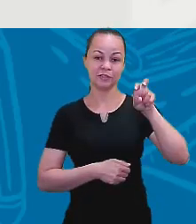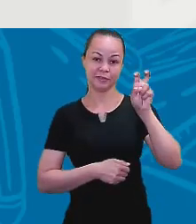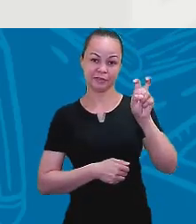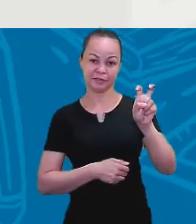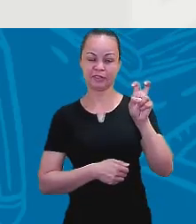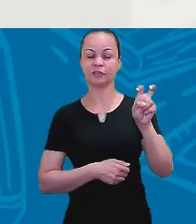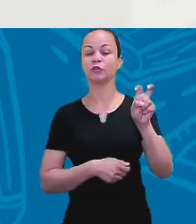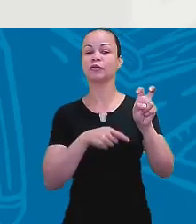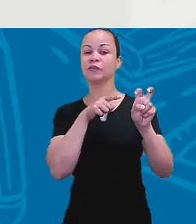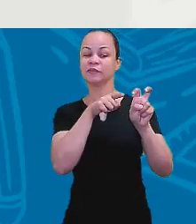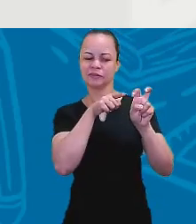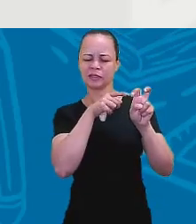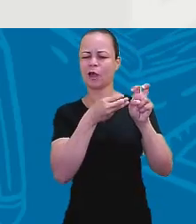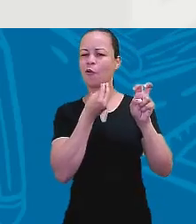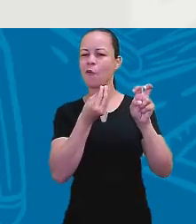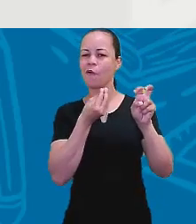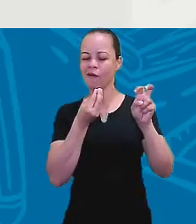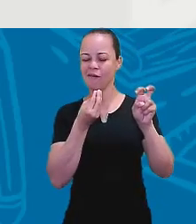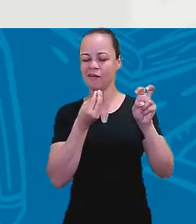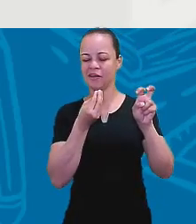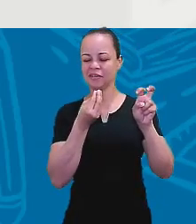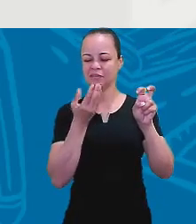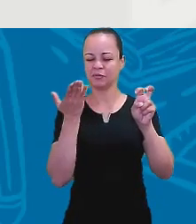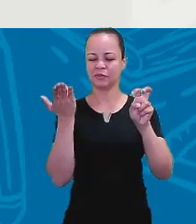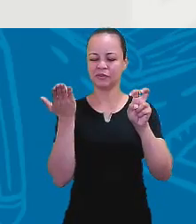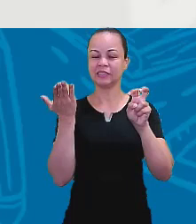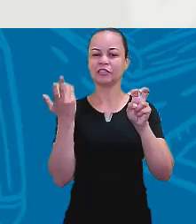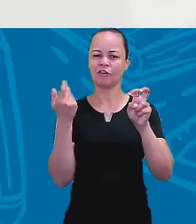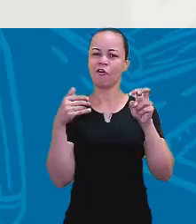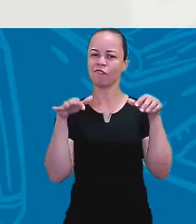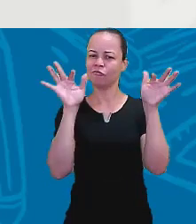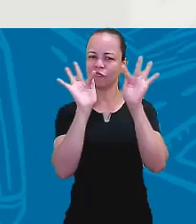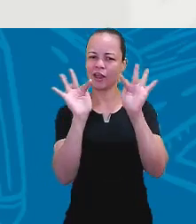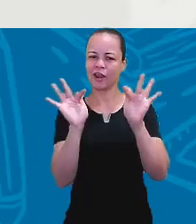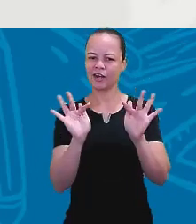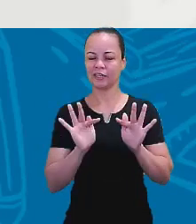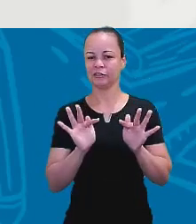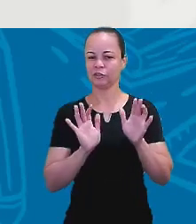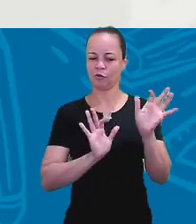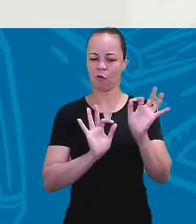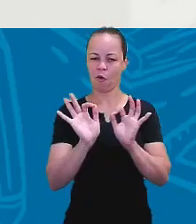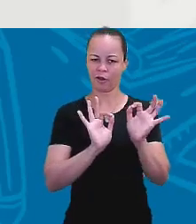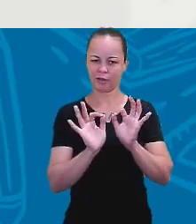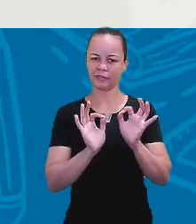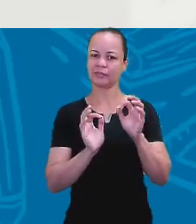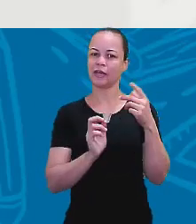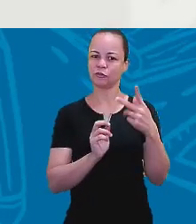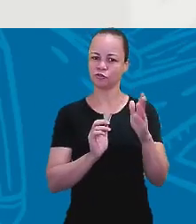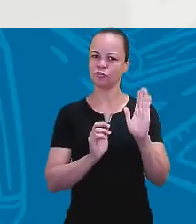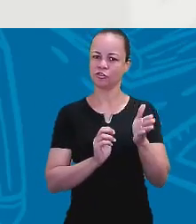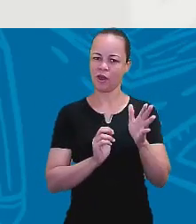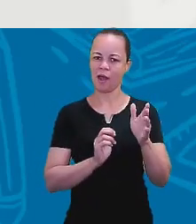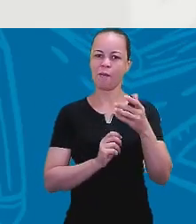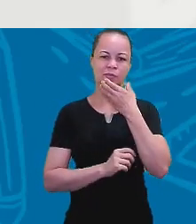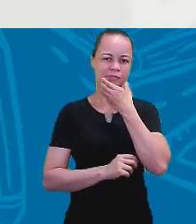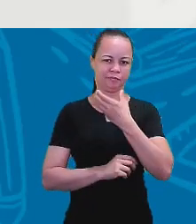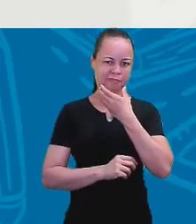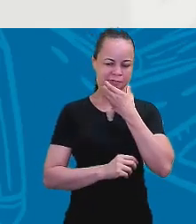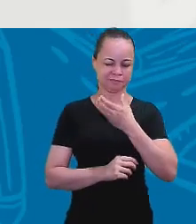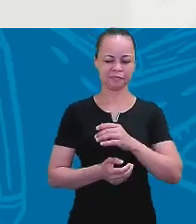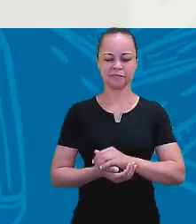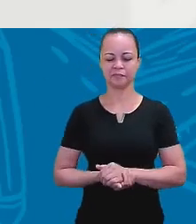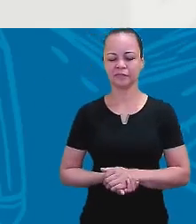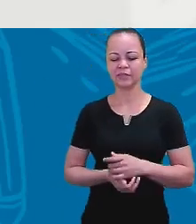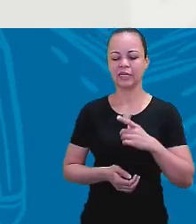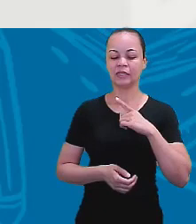olha só como o número 5 tá. E eles estão todos muito felizes, hein? Já estão prontos para o Natal, né? E também temos o